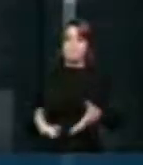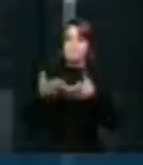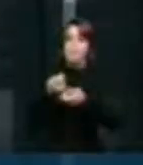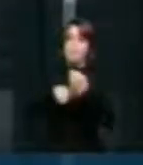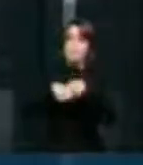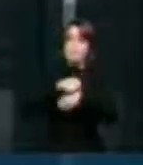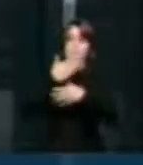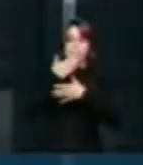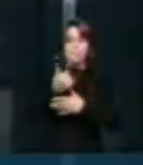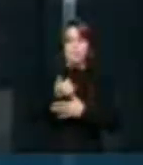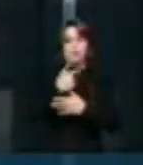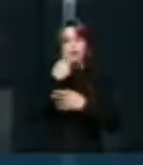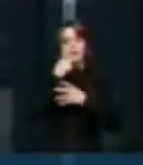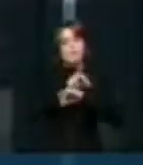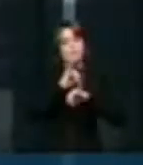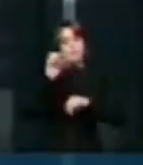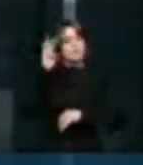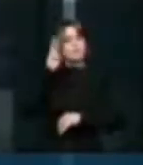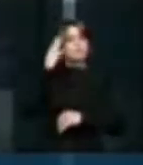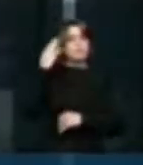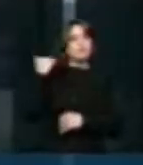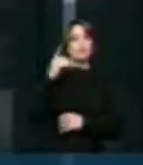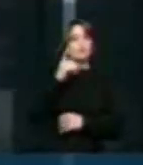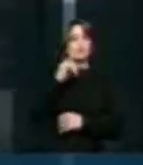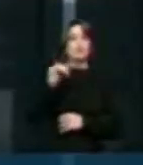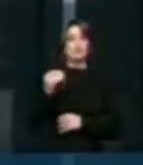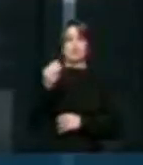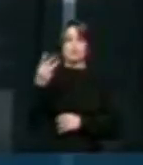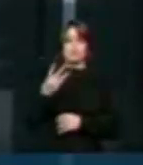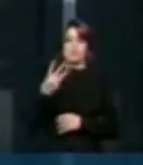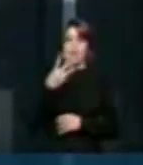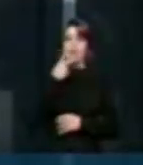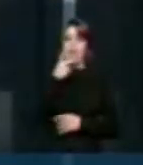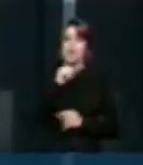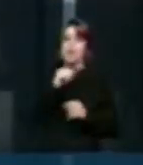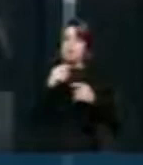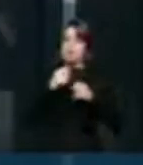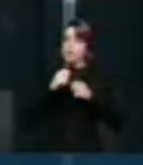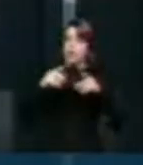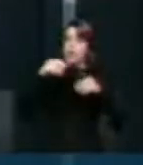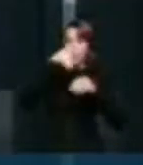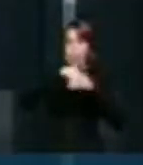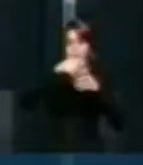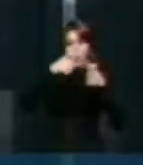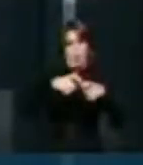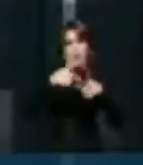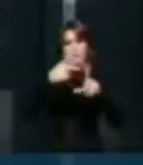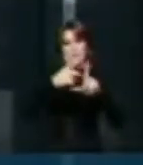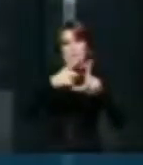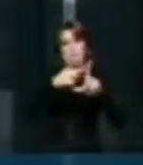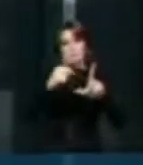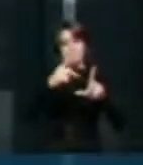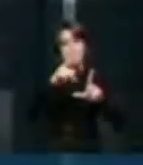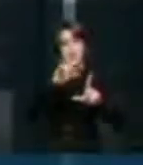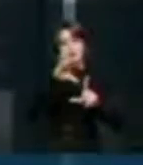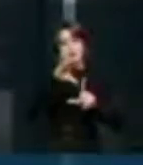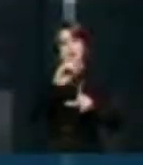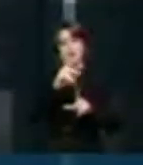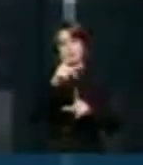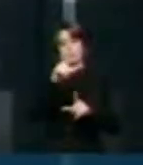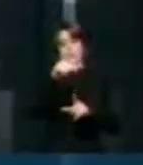economia. Anunciado na terça-feira, 3, durante a cerimônia no Palácio do Planalto, o pacote de 60,4 bilhões de